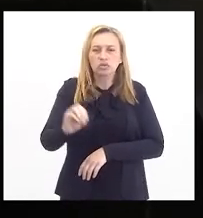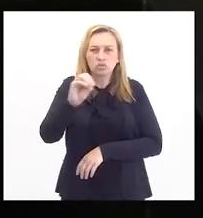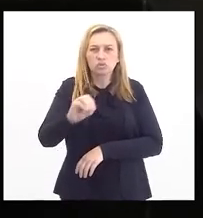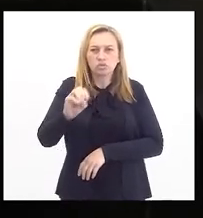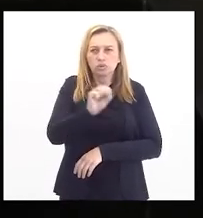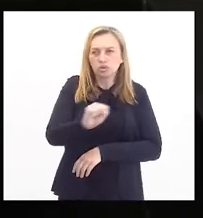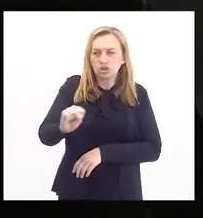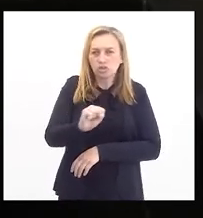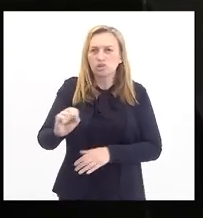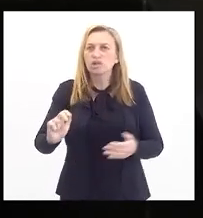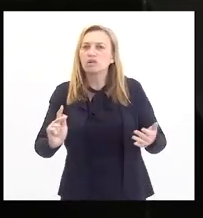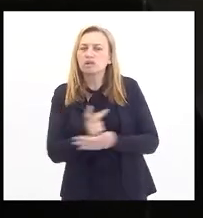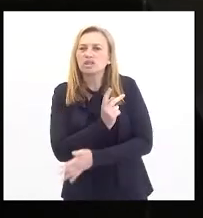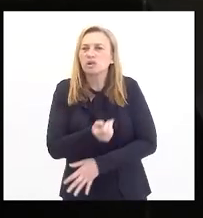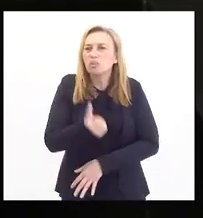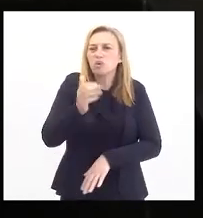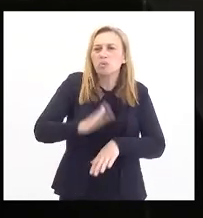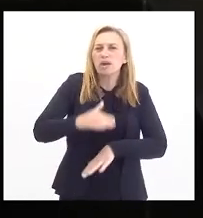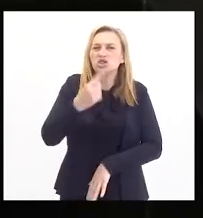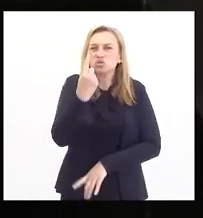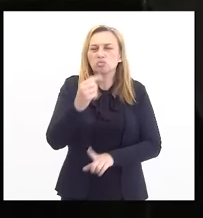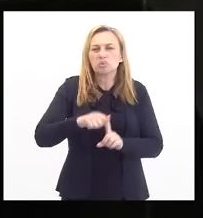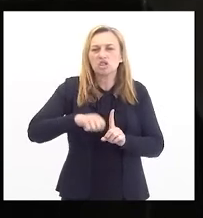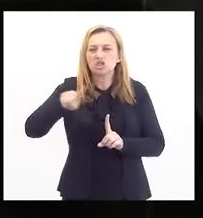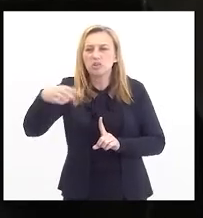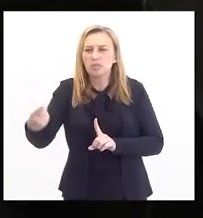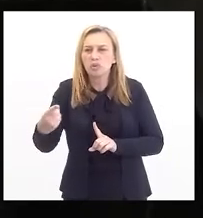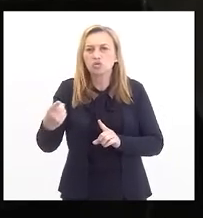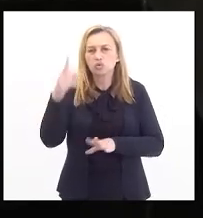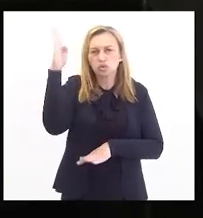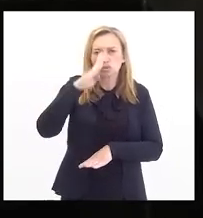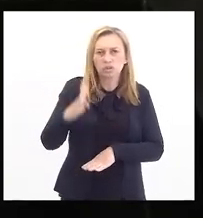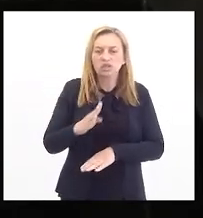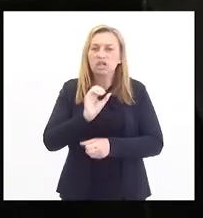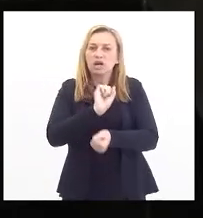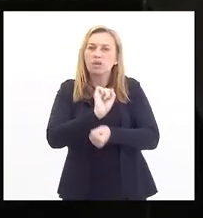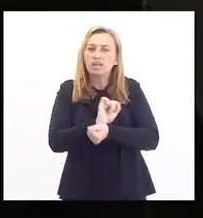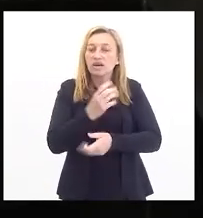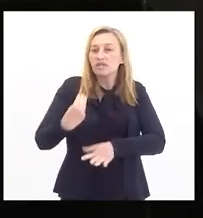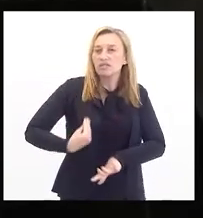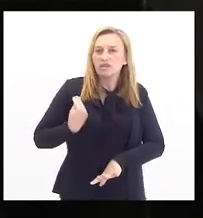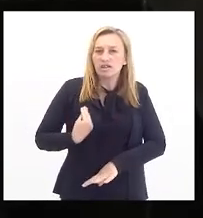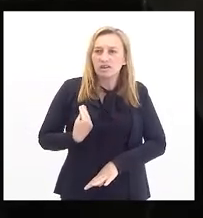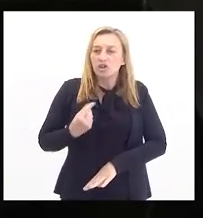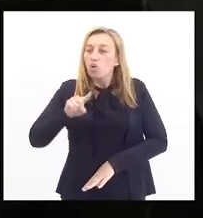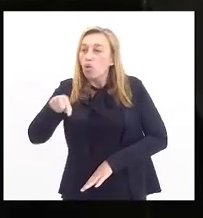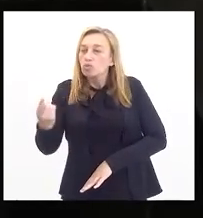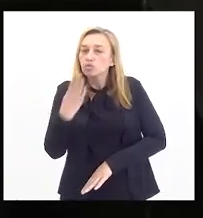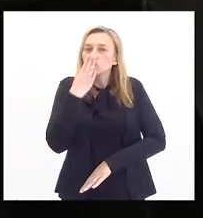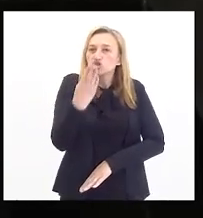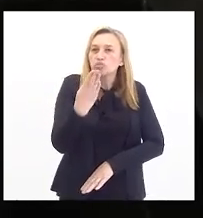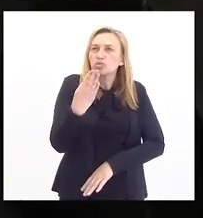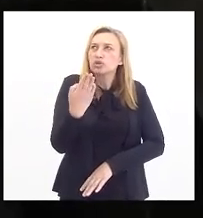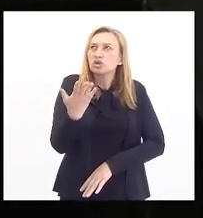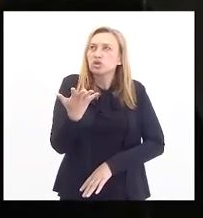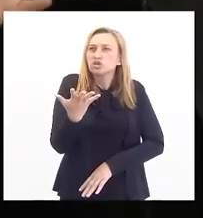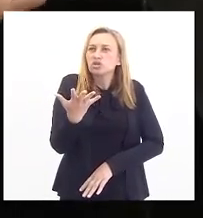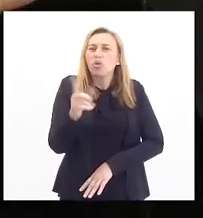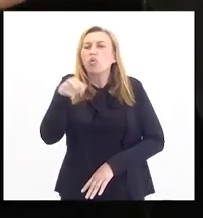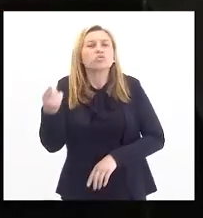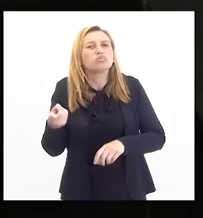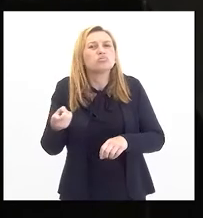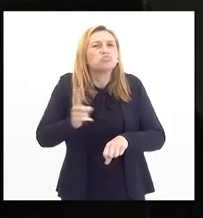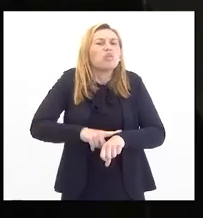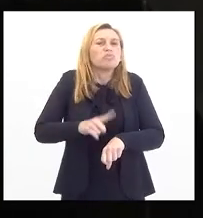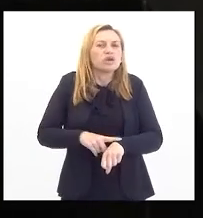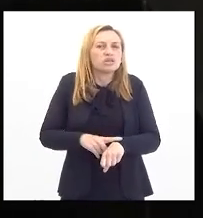88. Isso aconteceu pouco mais de um mês depois, quando o Brasil esperava viver outro tipo de outro momento,